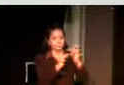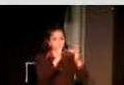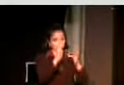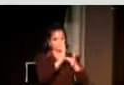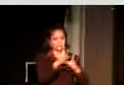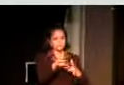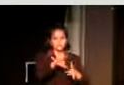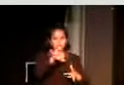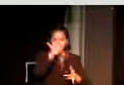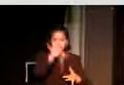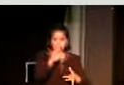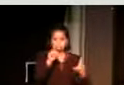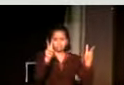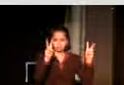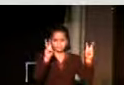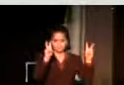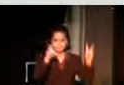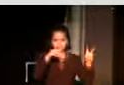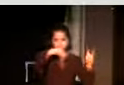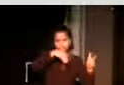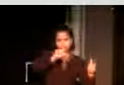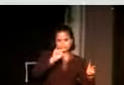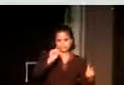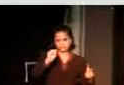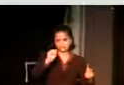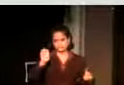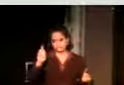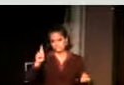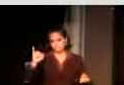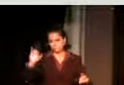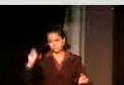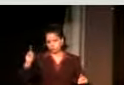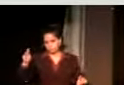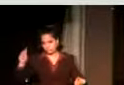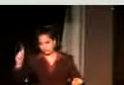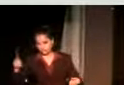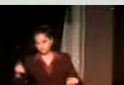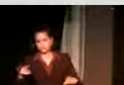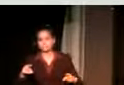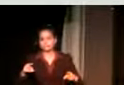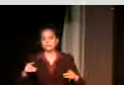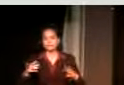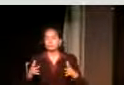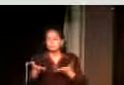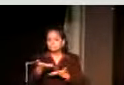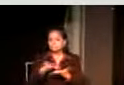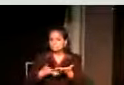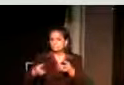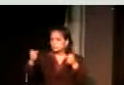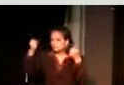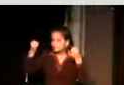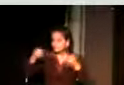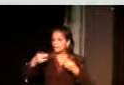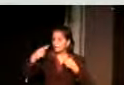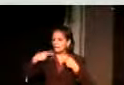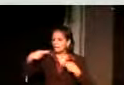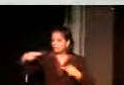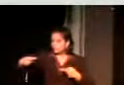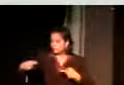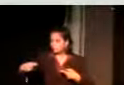falar de Misericórdia principalmente com os religiosos da época eu quero levá-los a ver isso rapidamente